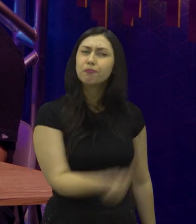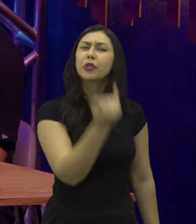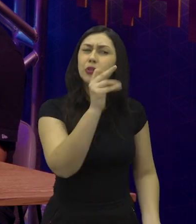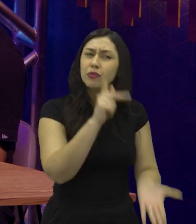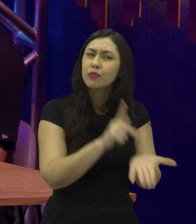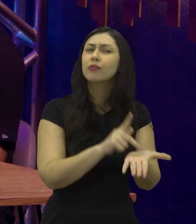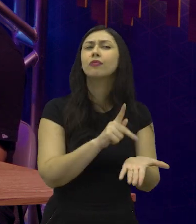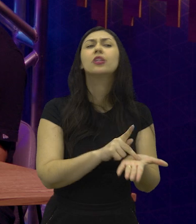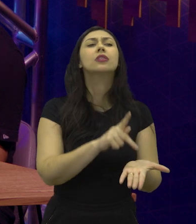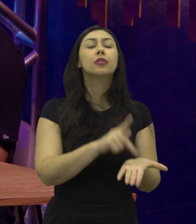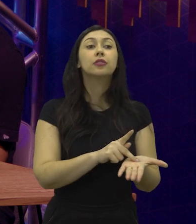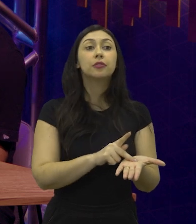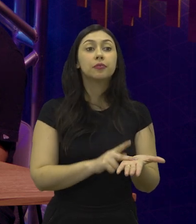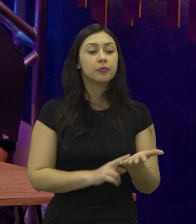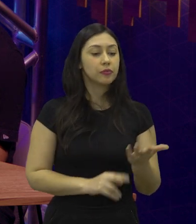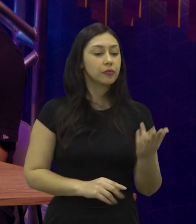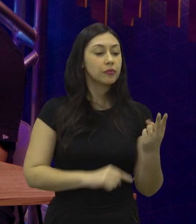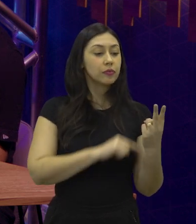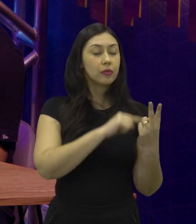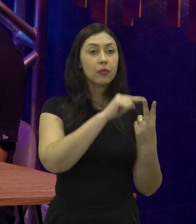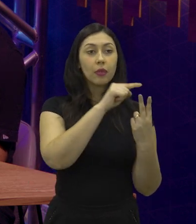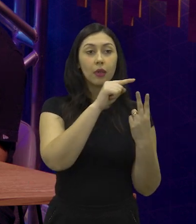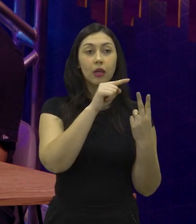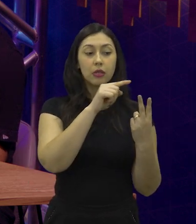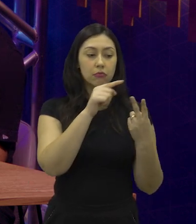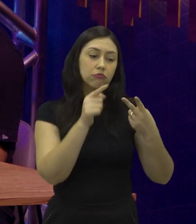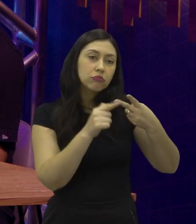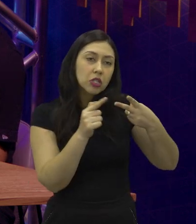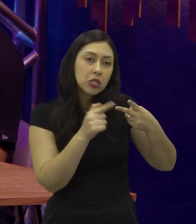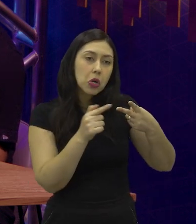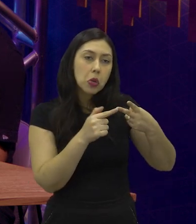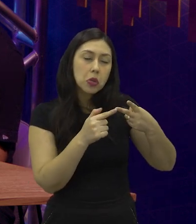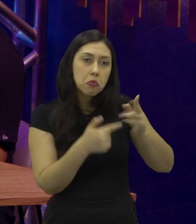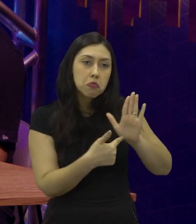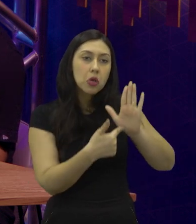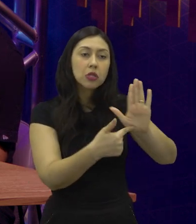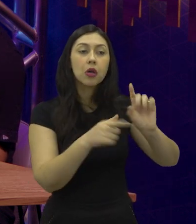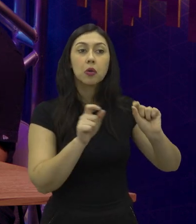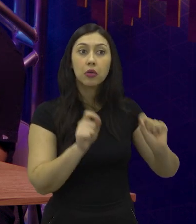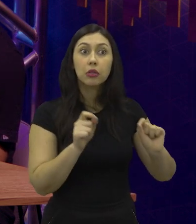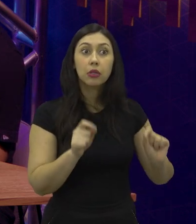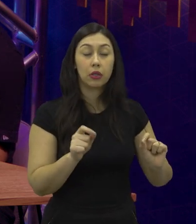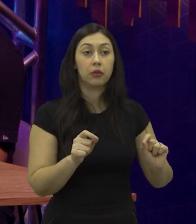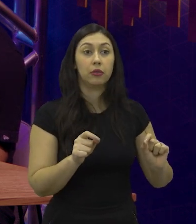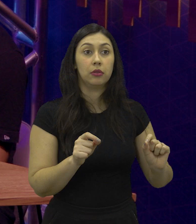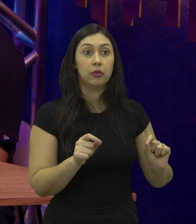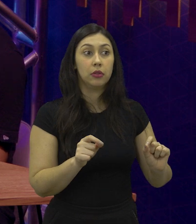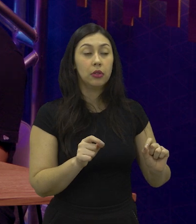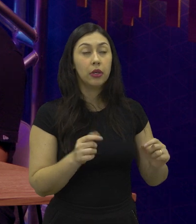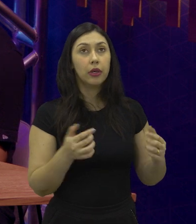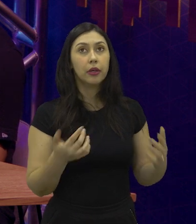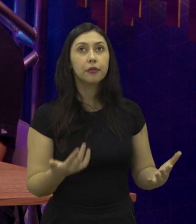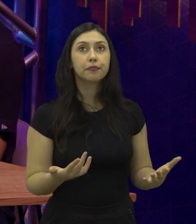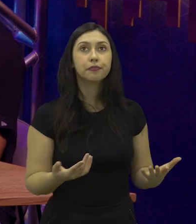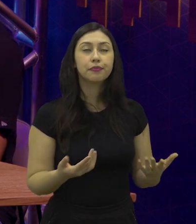importância dela. E o segundo, né, uma outra observação também bem importante é justamente essa questão,